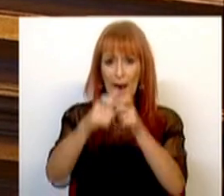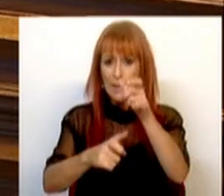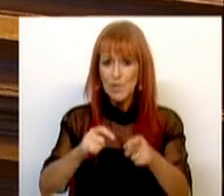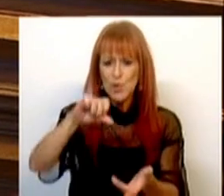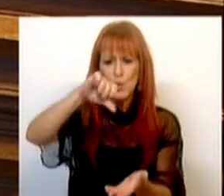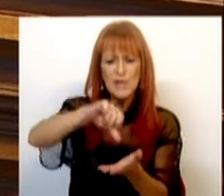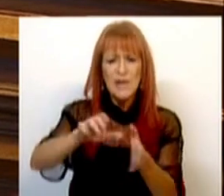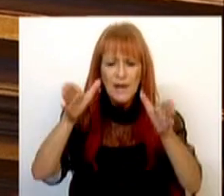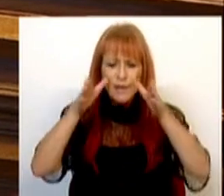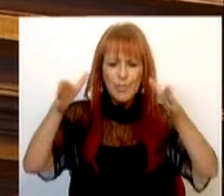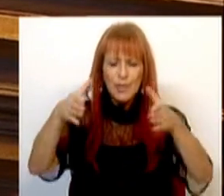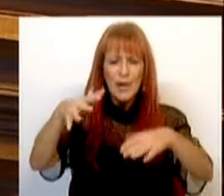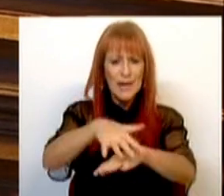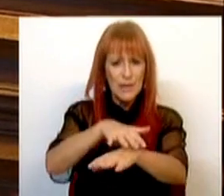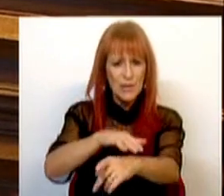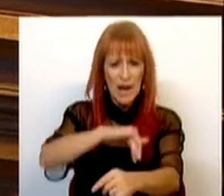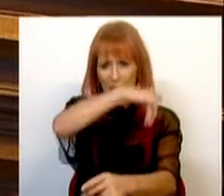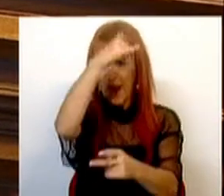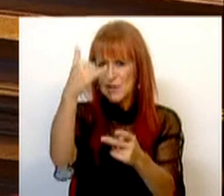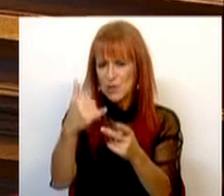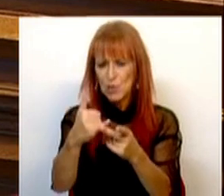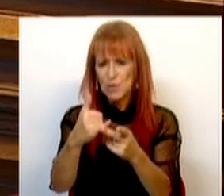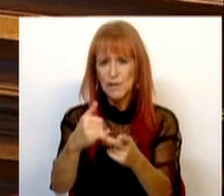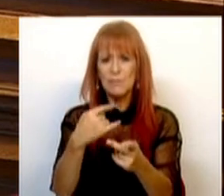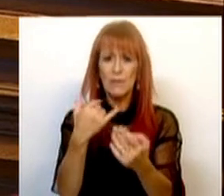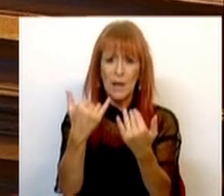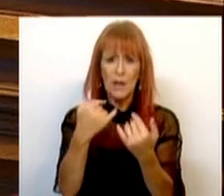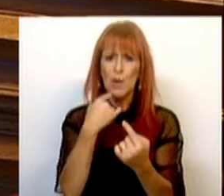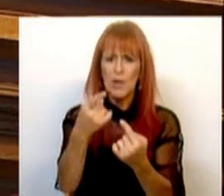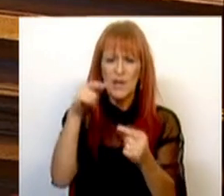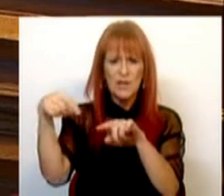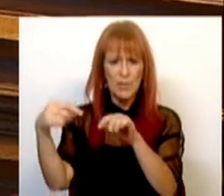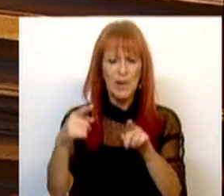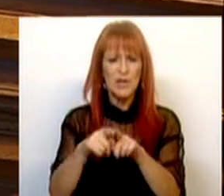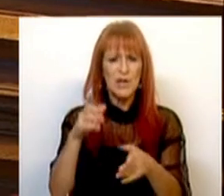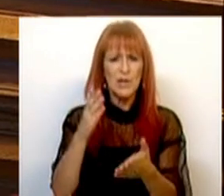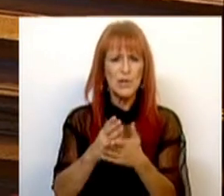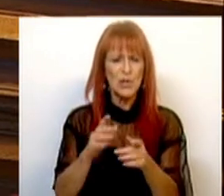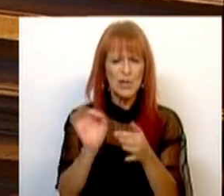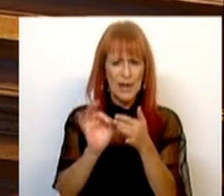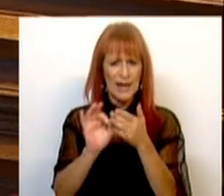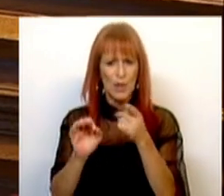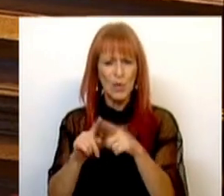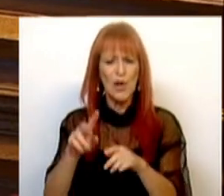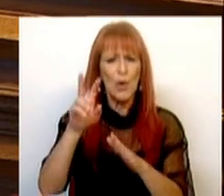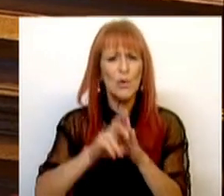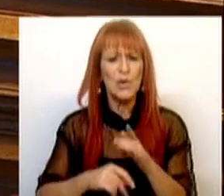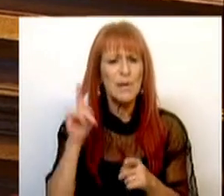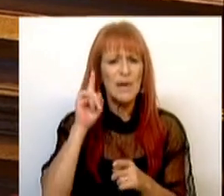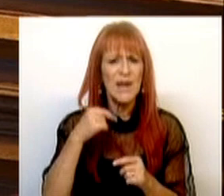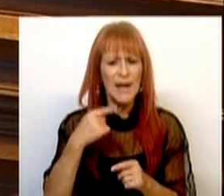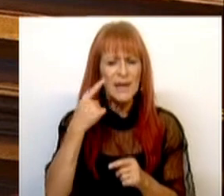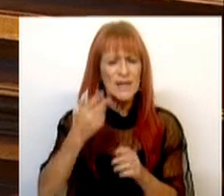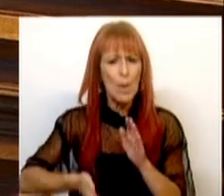pessoas no centro da administração. E a segunda mensagem que quero deixar neste debate é que, por ter estas características, este relatório nos merece a